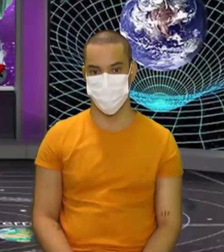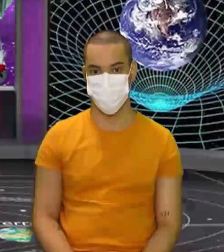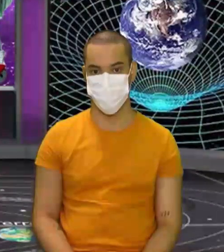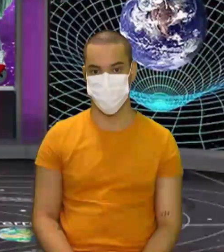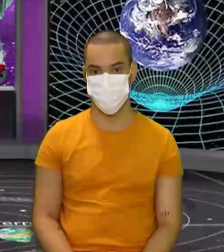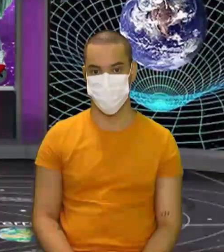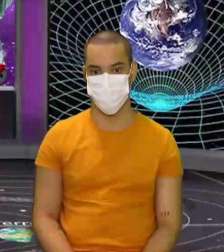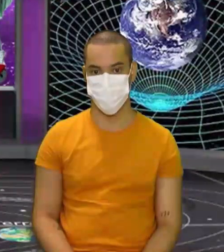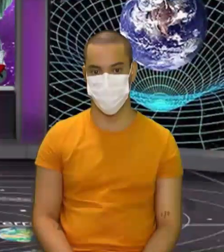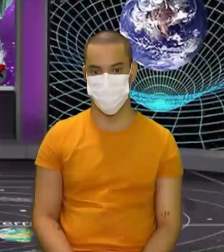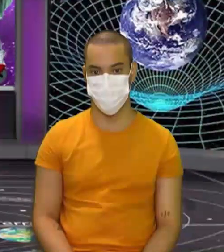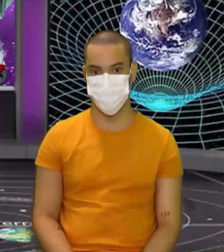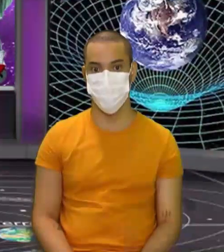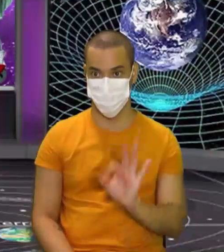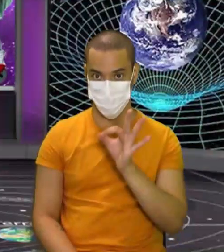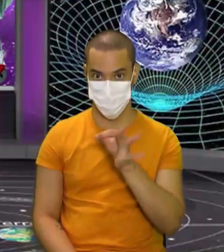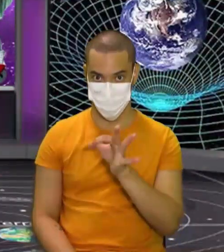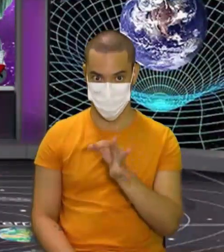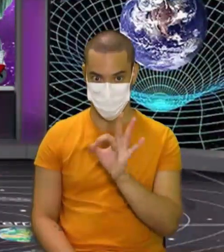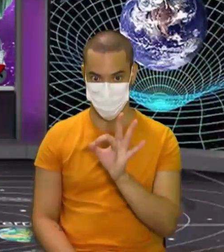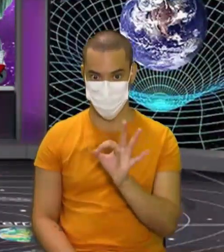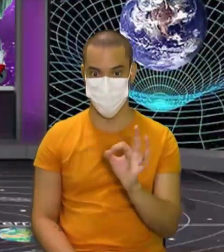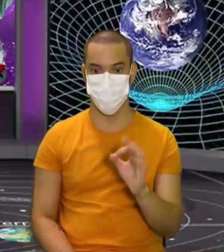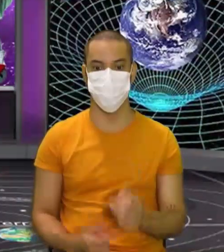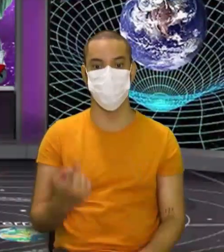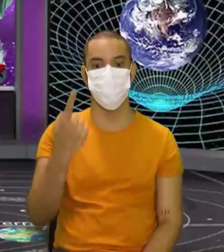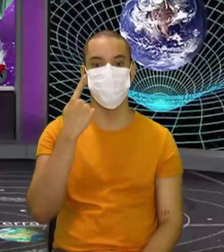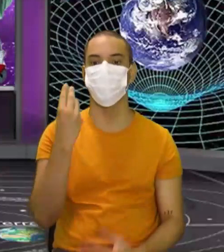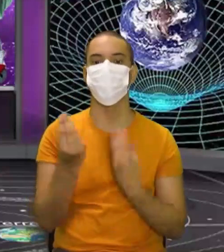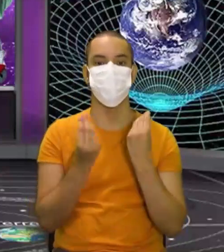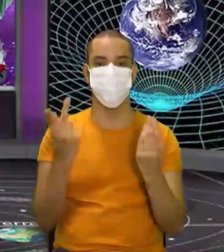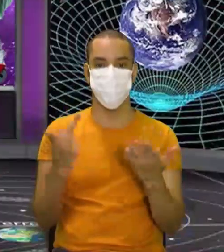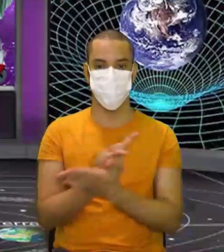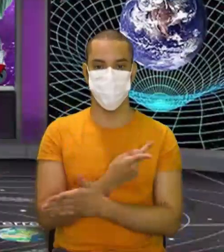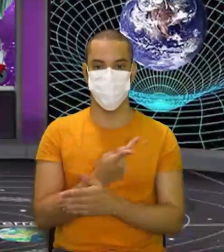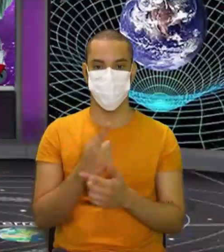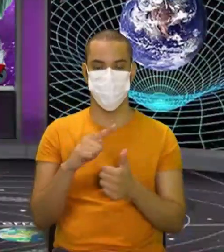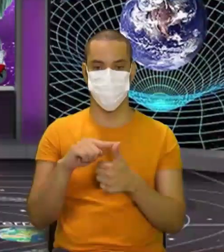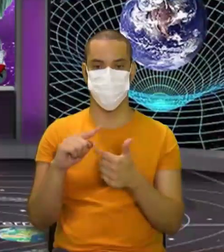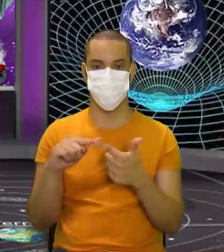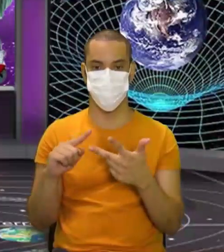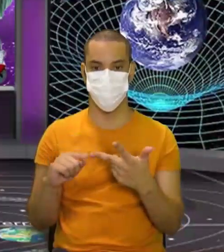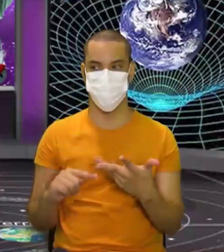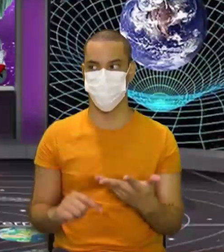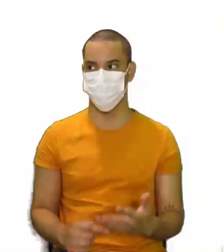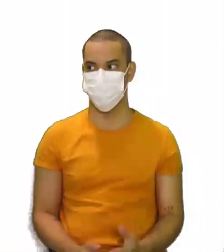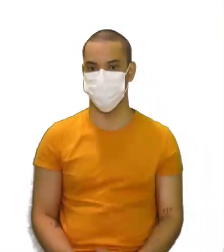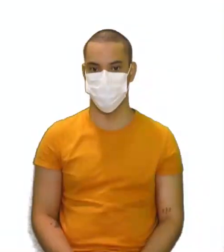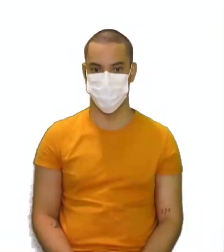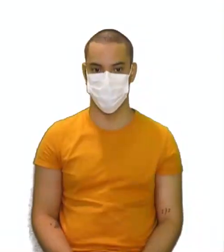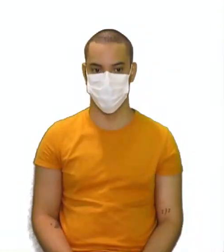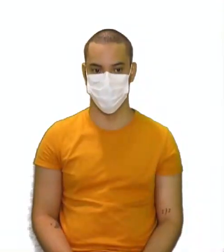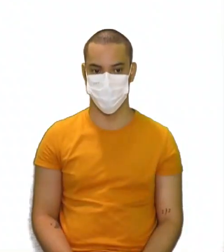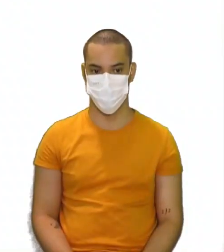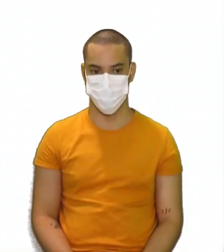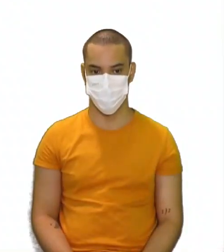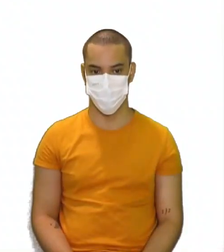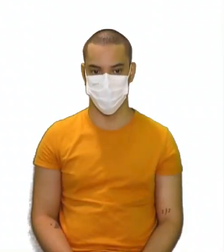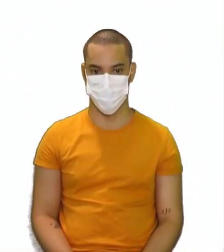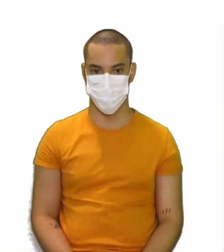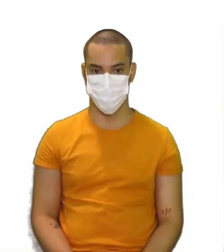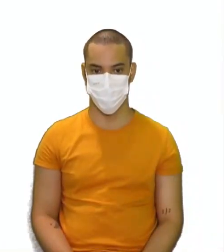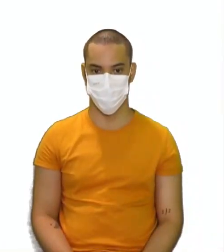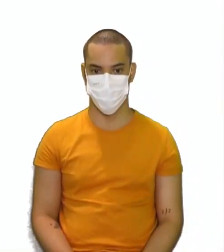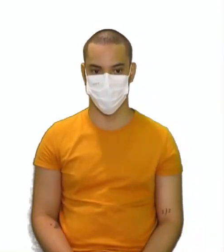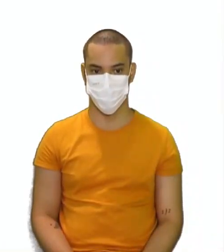estar saindo. Beleza? Então, vamos lá olhar os três casos. Bora dar uma olhada no slide lá, gente. Então, olha só.